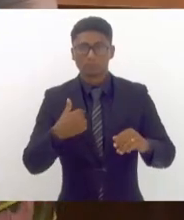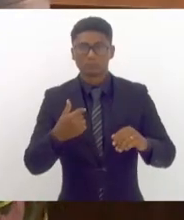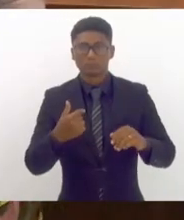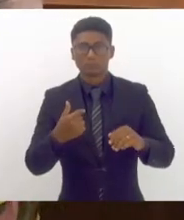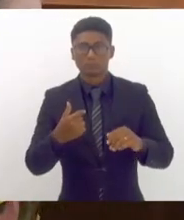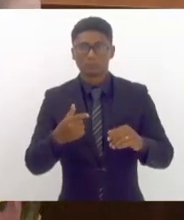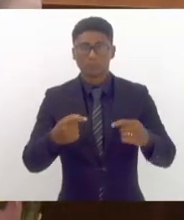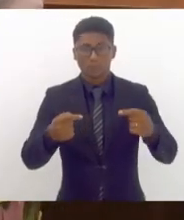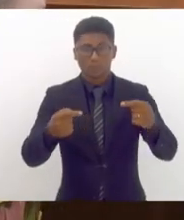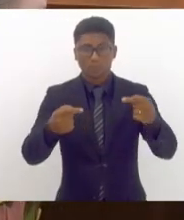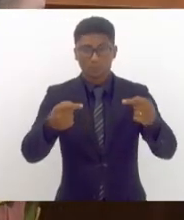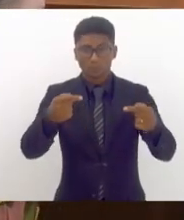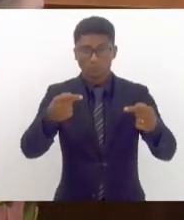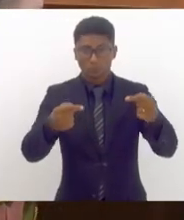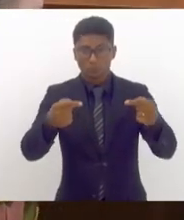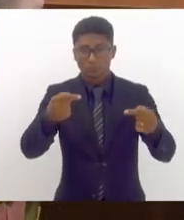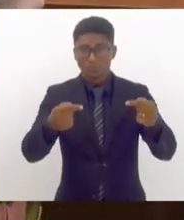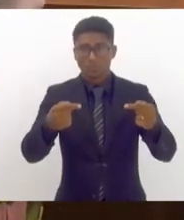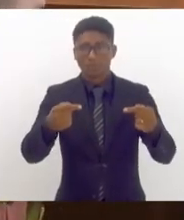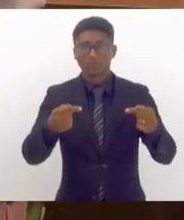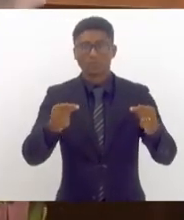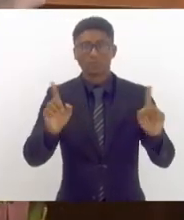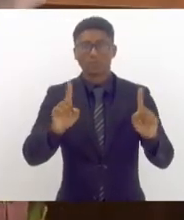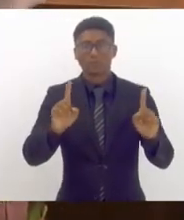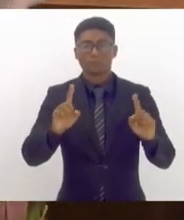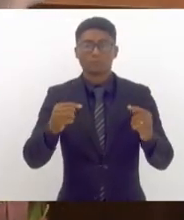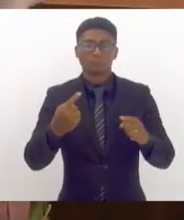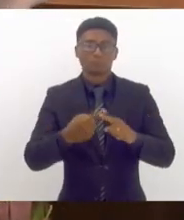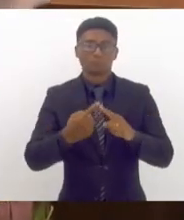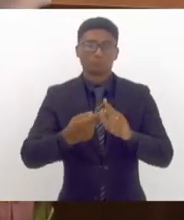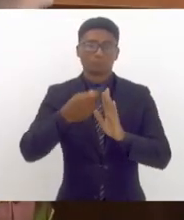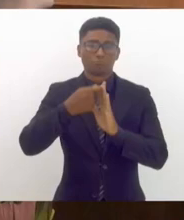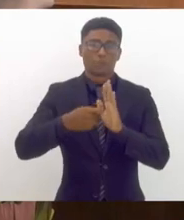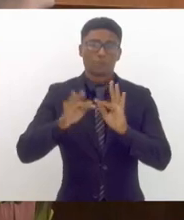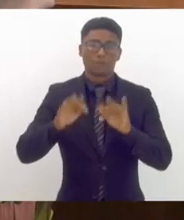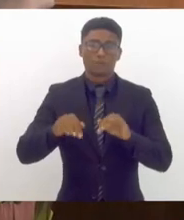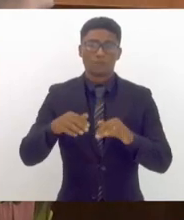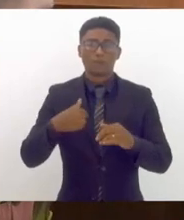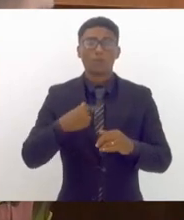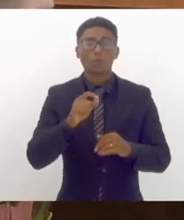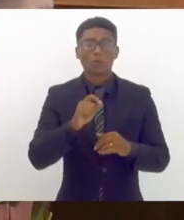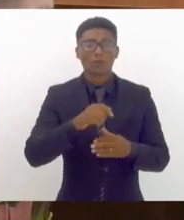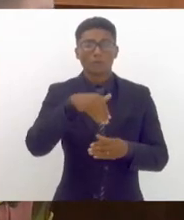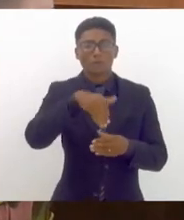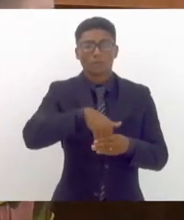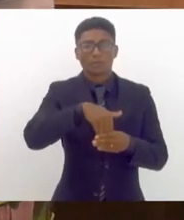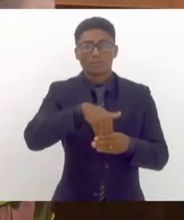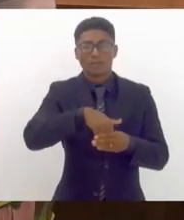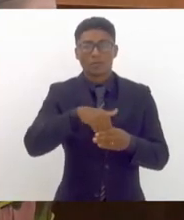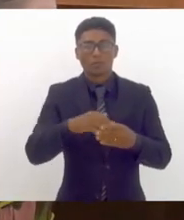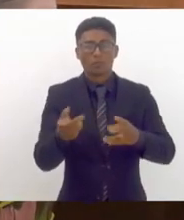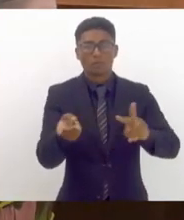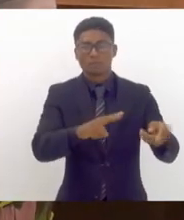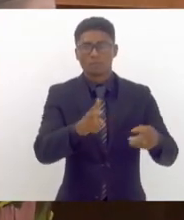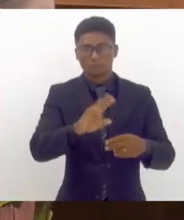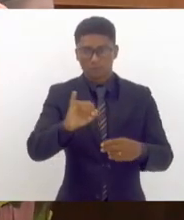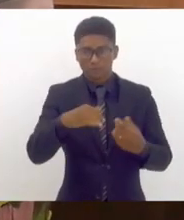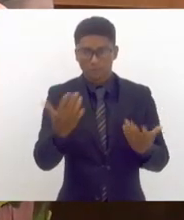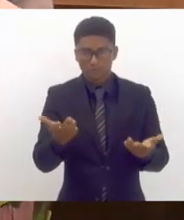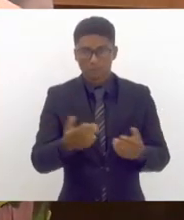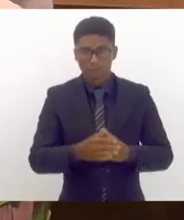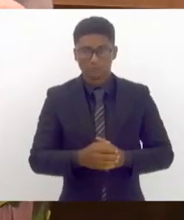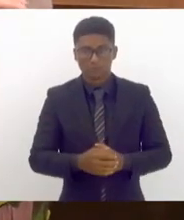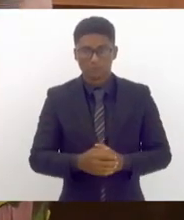quero discutir, porque é a redação final assim emendada. Né? Eu quero encaminhar a votação. Nós vamos votar.